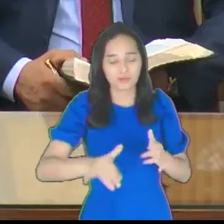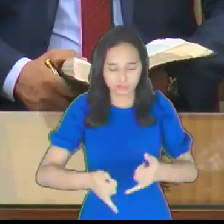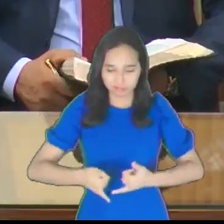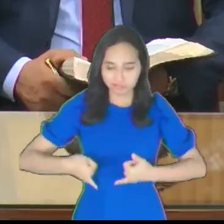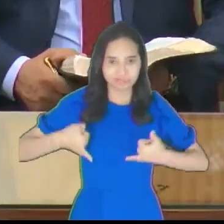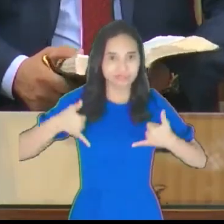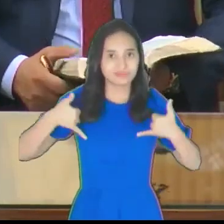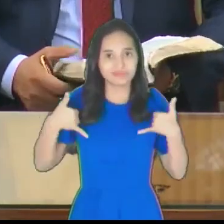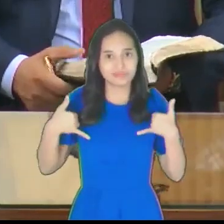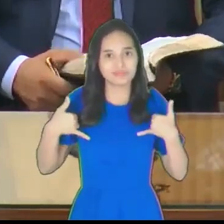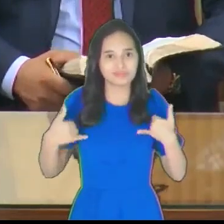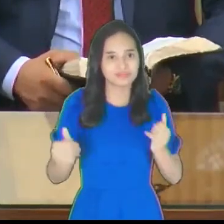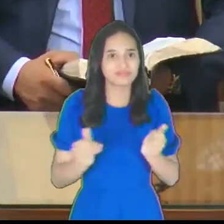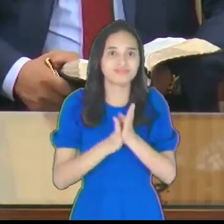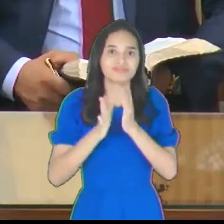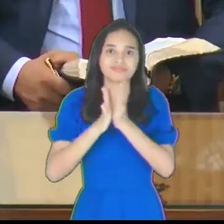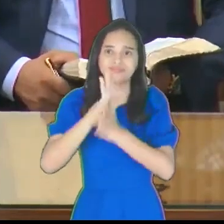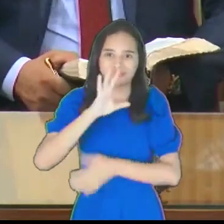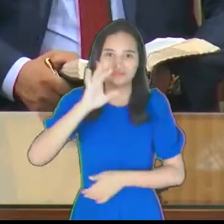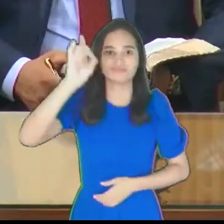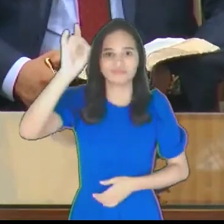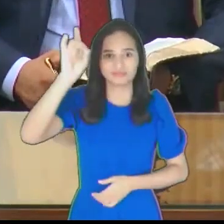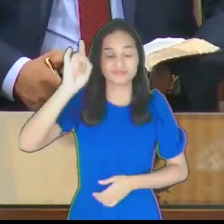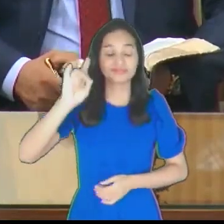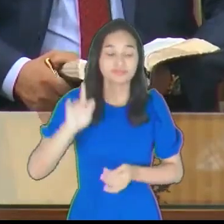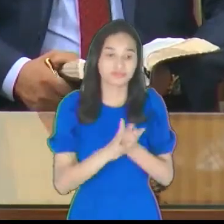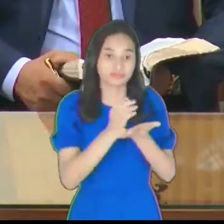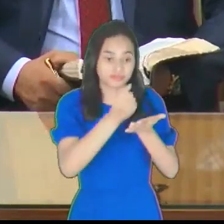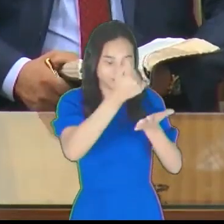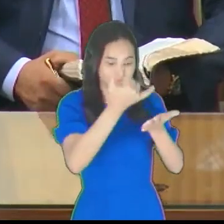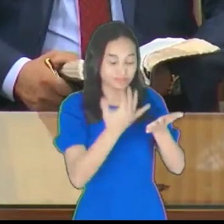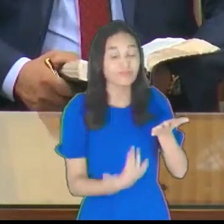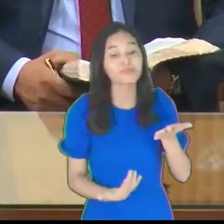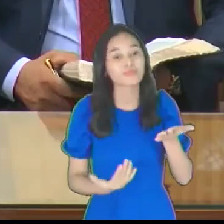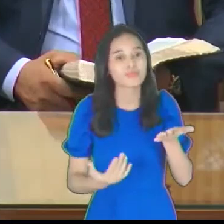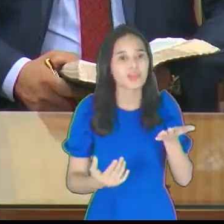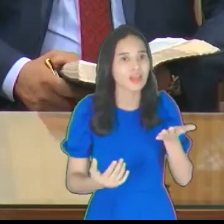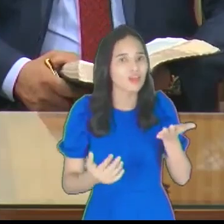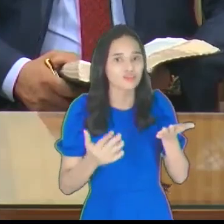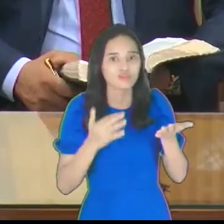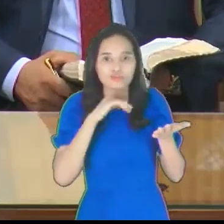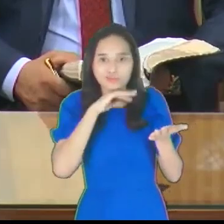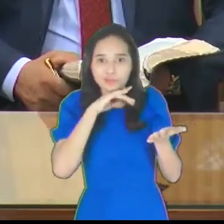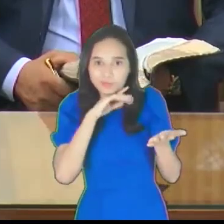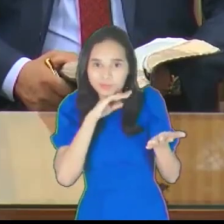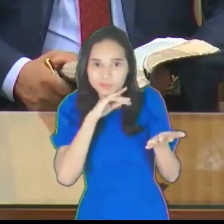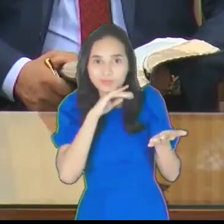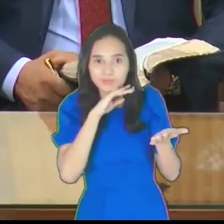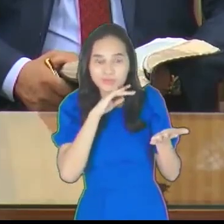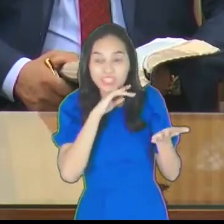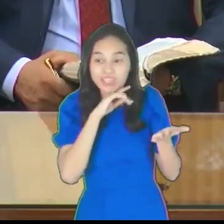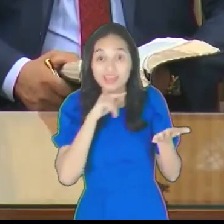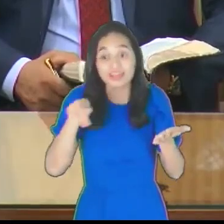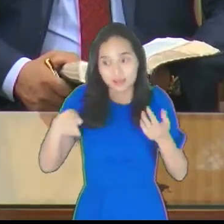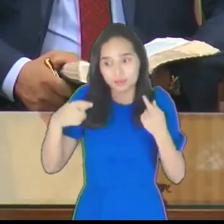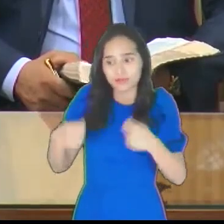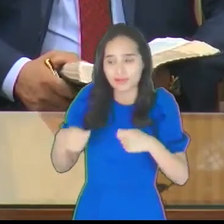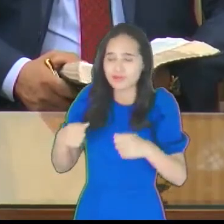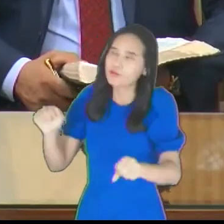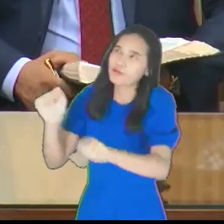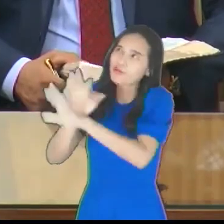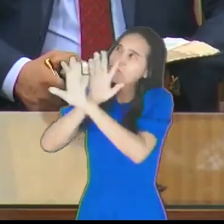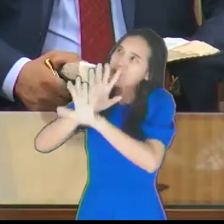exaltar. Louvado seja Deus. E a Bíblia diz, irmão, que isso não foi bom. Era para ele ter dado glória a Deus, era para